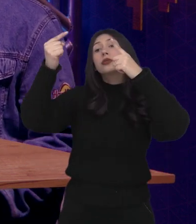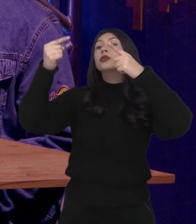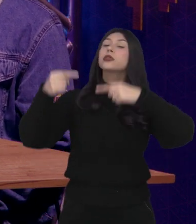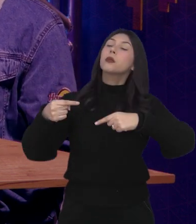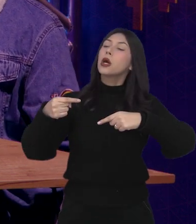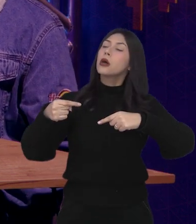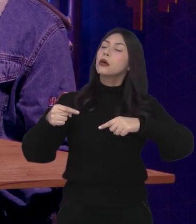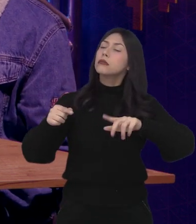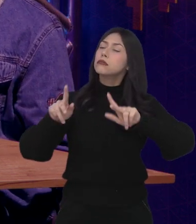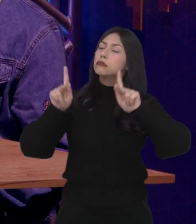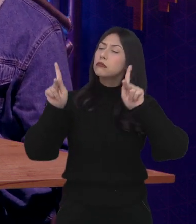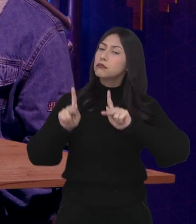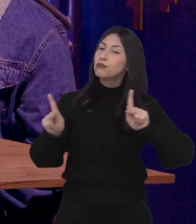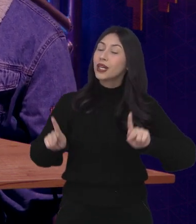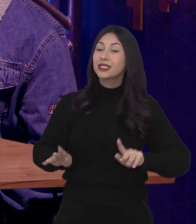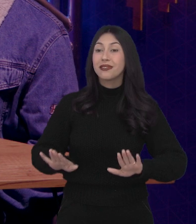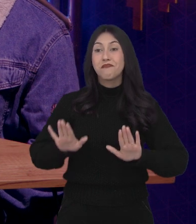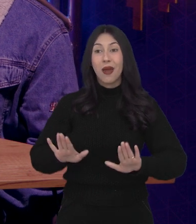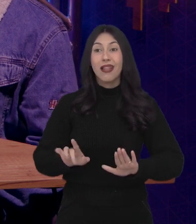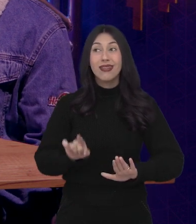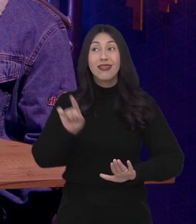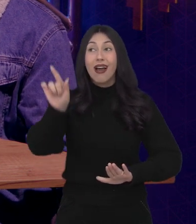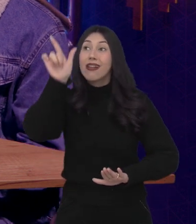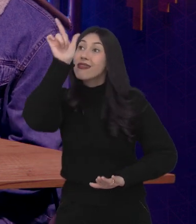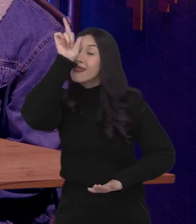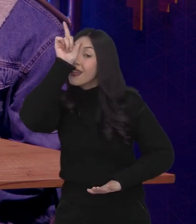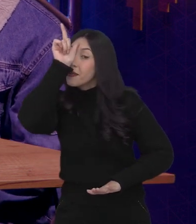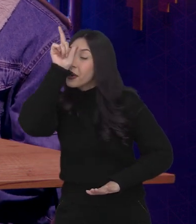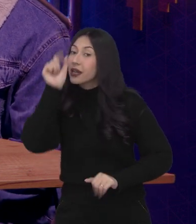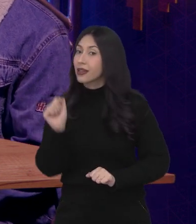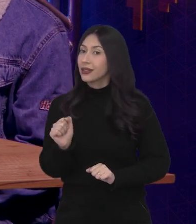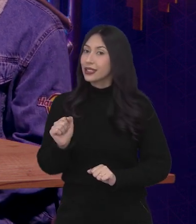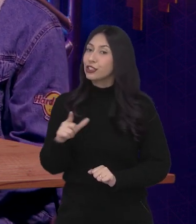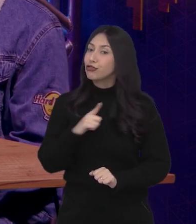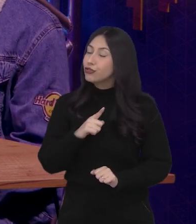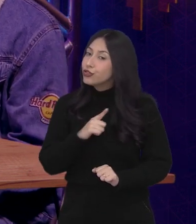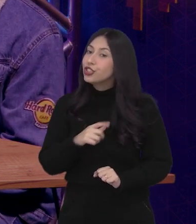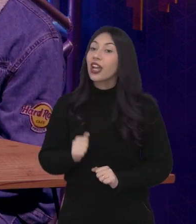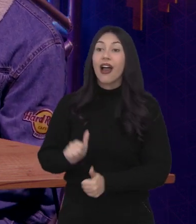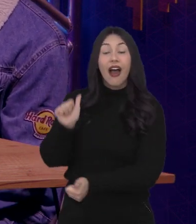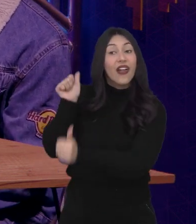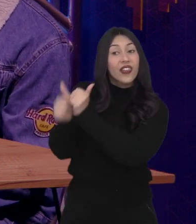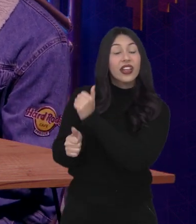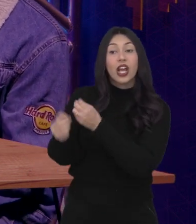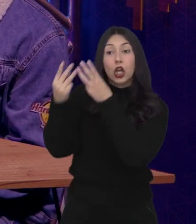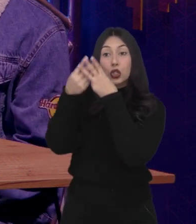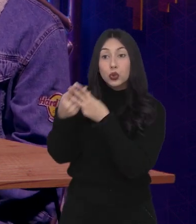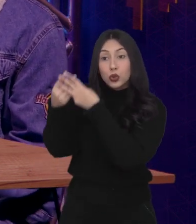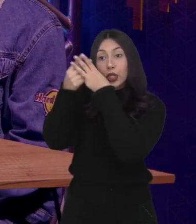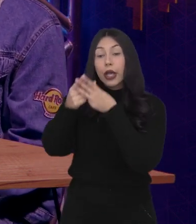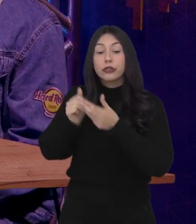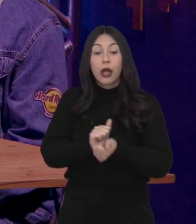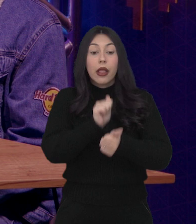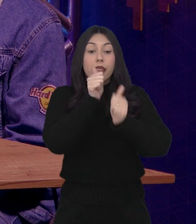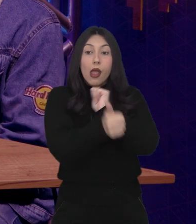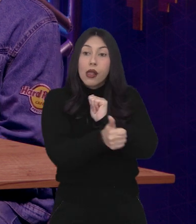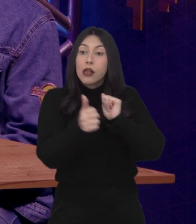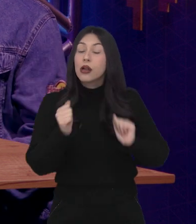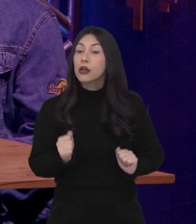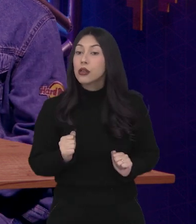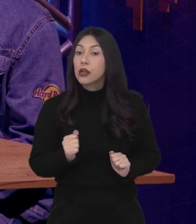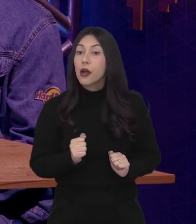competir, né? Então, na Alemanha nazista, tinham atletas judeus, tinham atletas negros, que